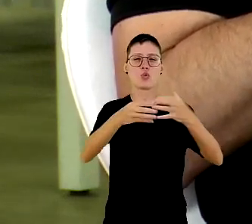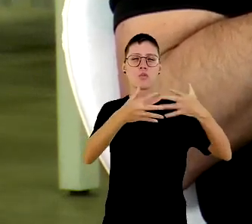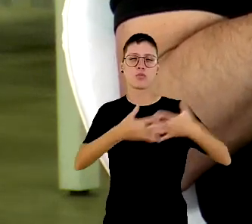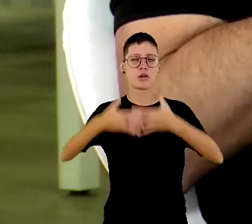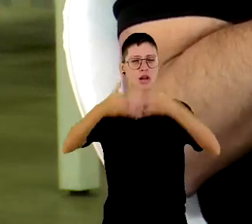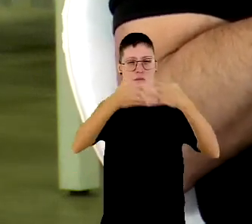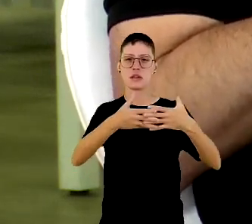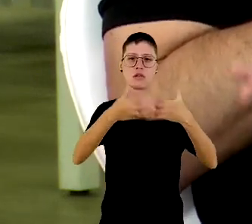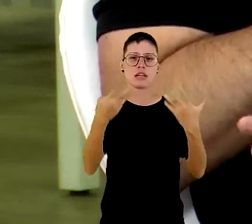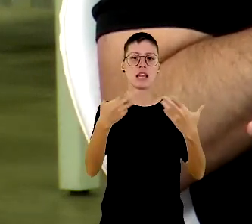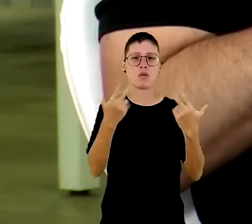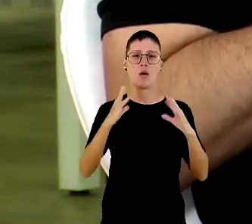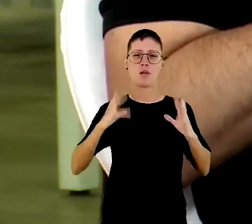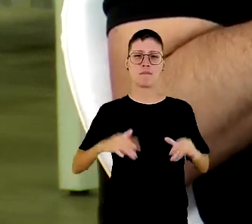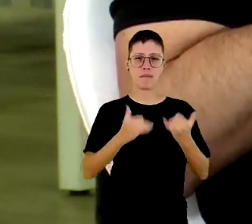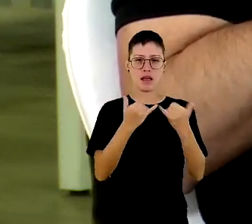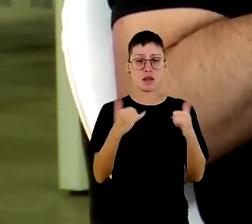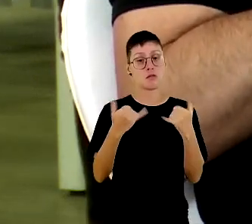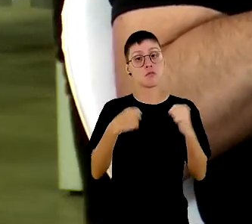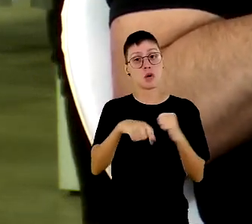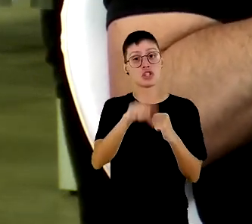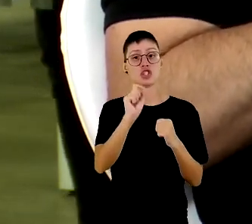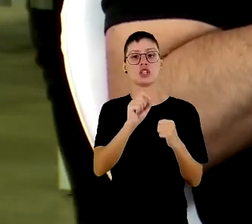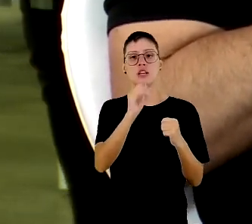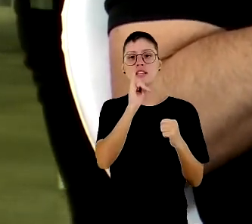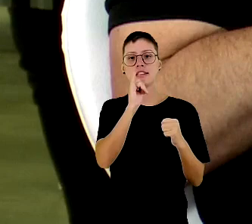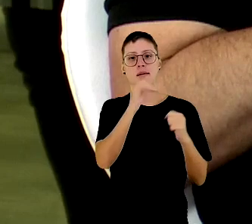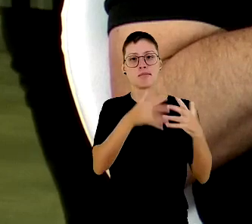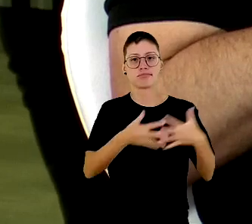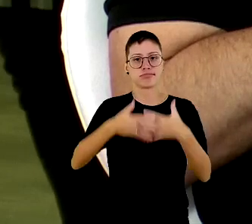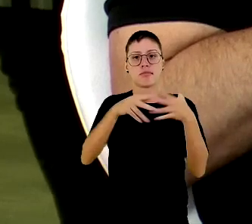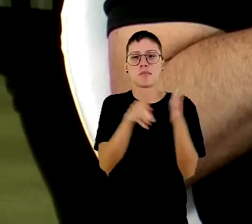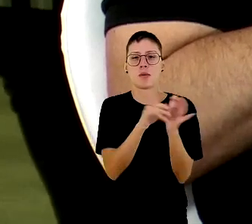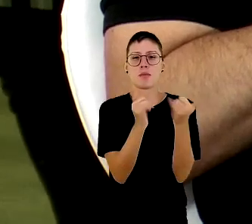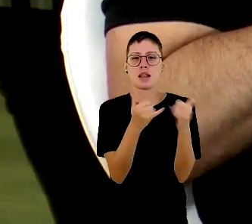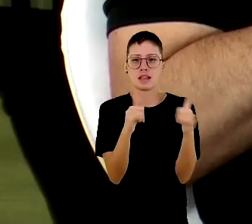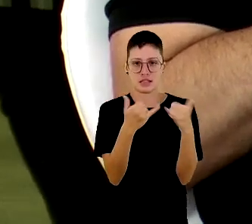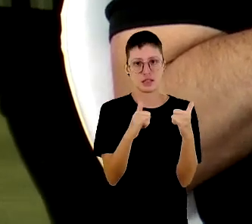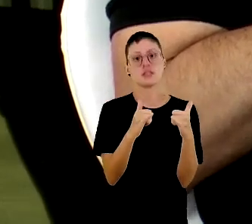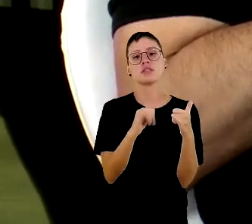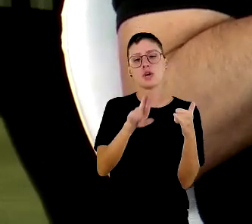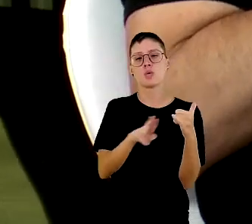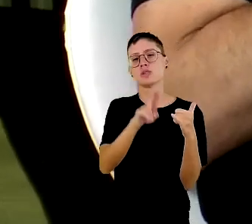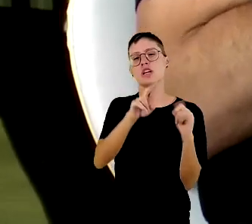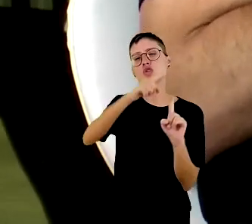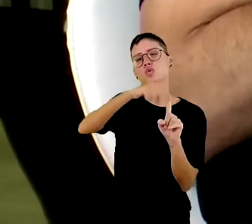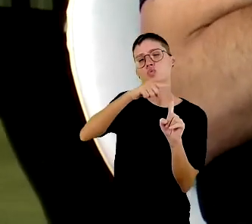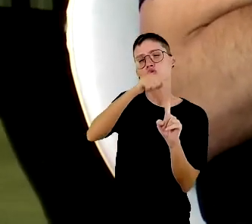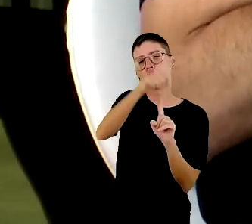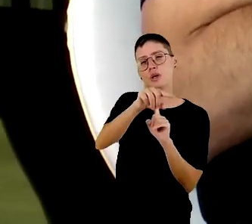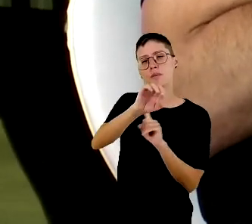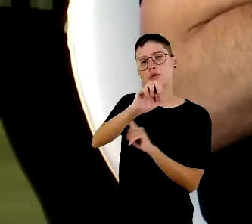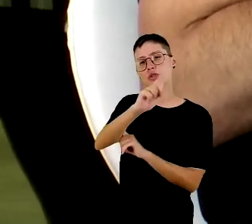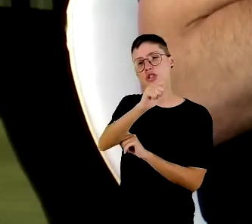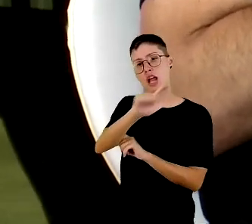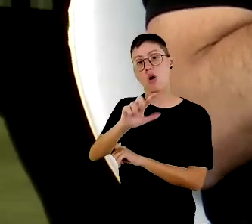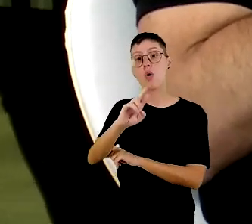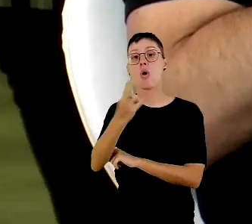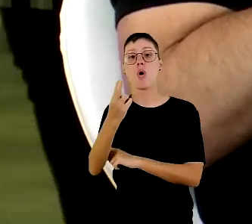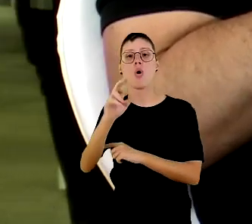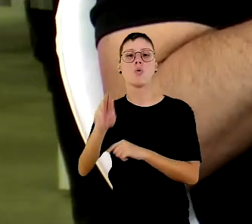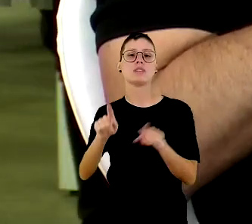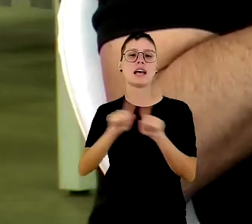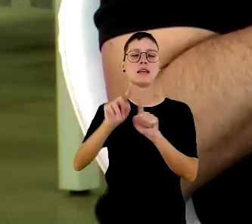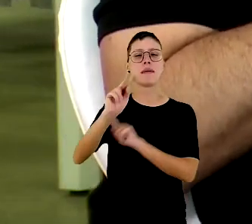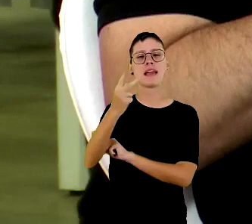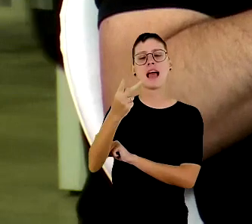uma frota elétrica, né, eletrificar a sua frota através do Shell Recharge, ou usar o etanol através do Shell Box para